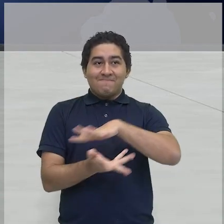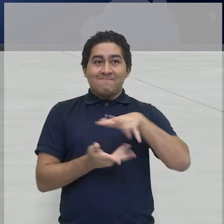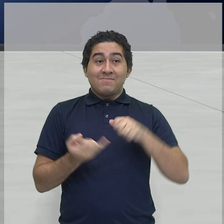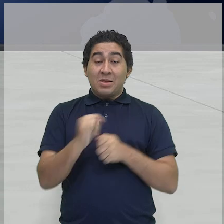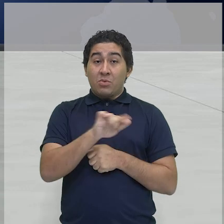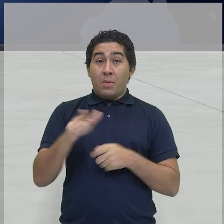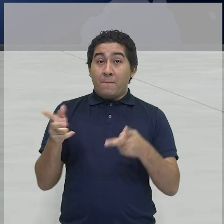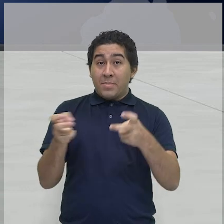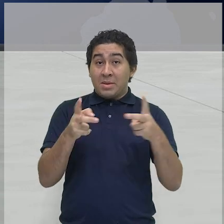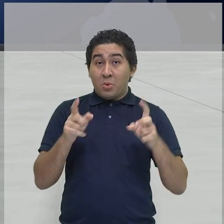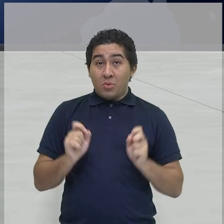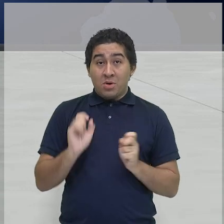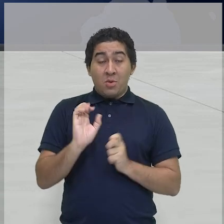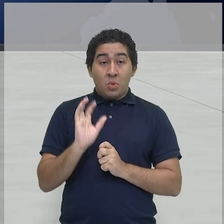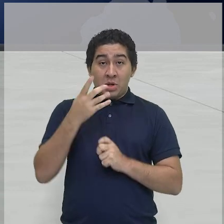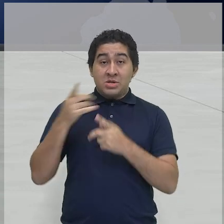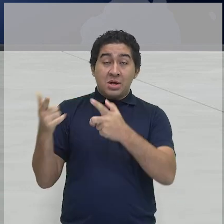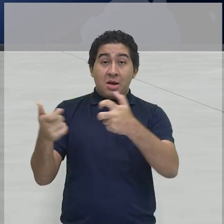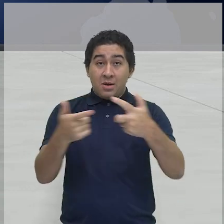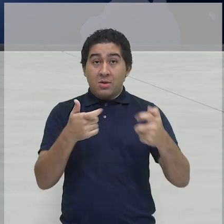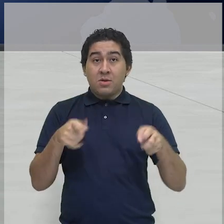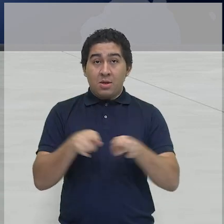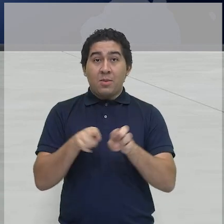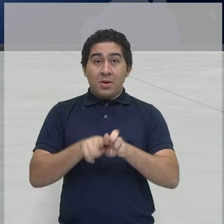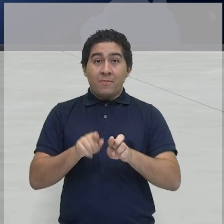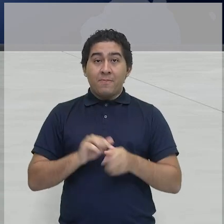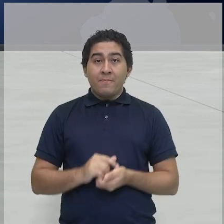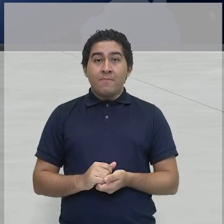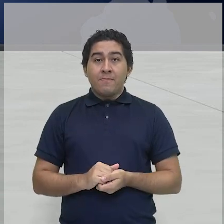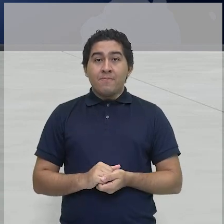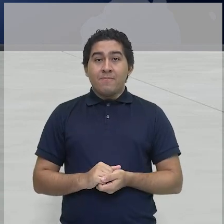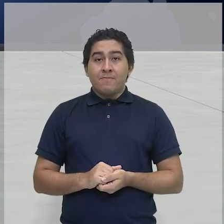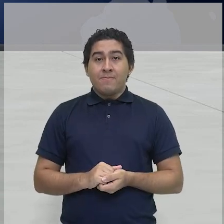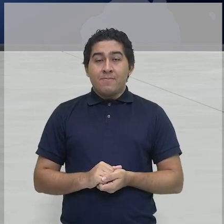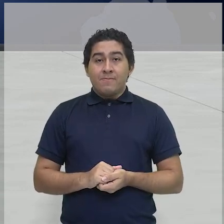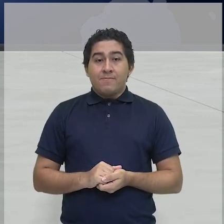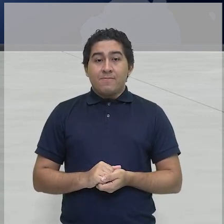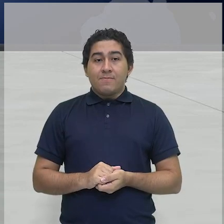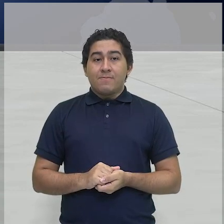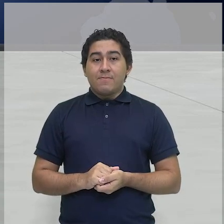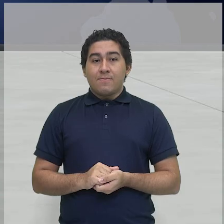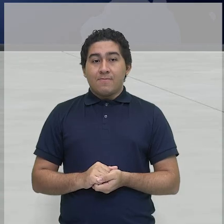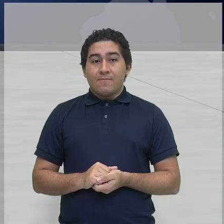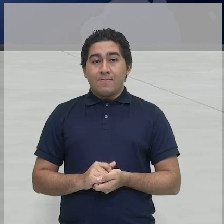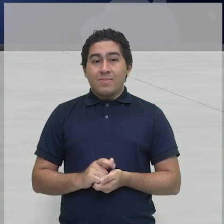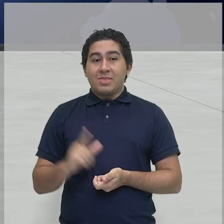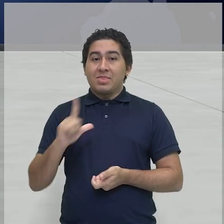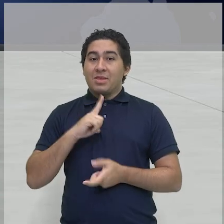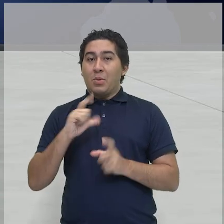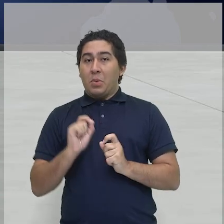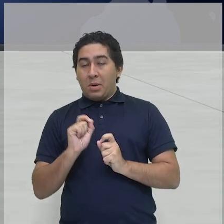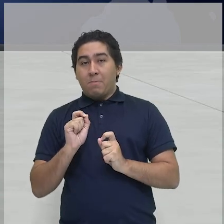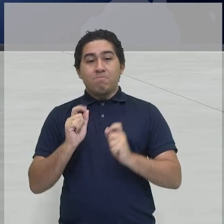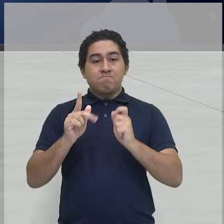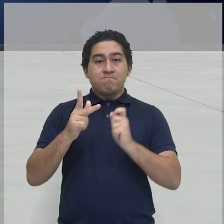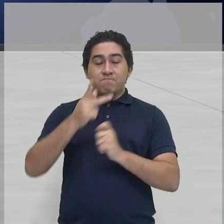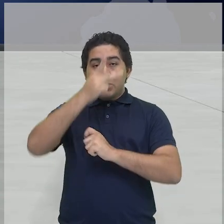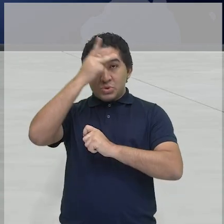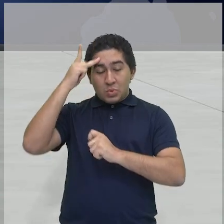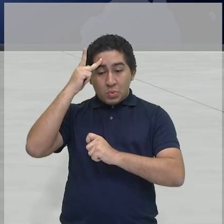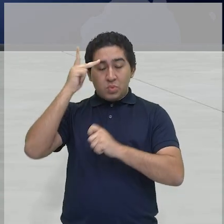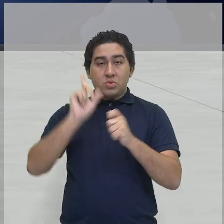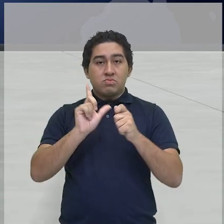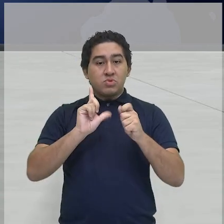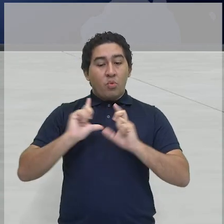quando acontecem as guerras, ok? Quando existem refugiados, a Organização